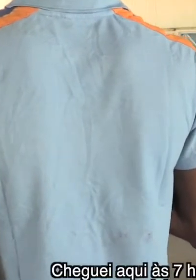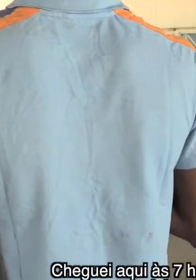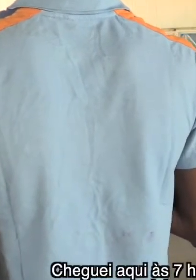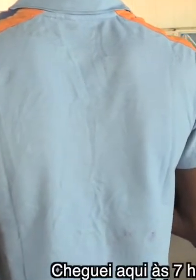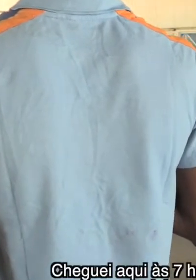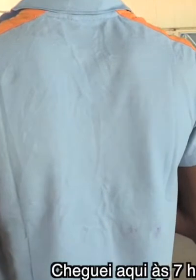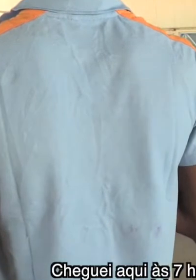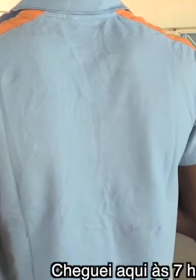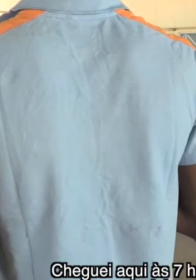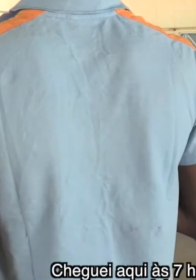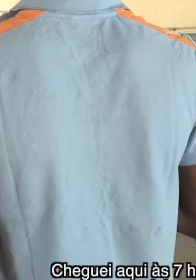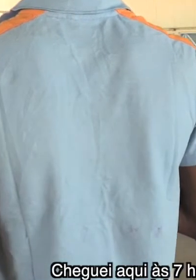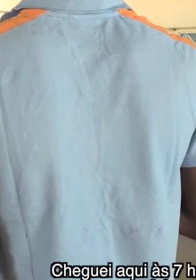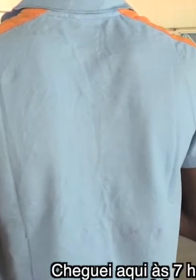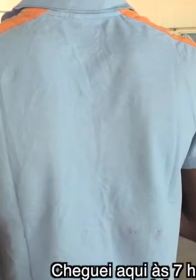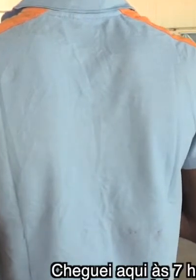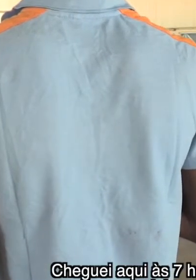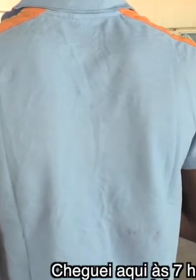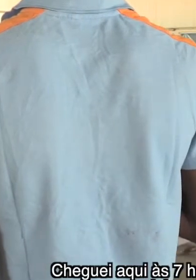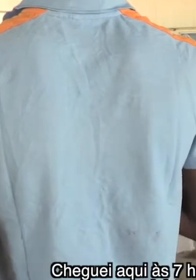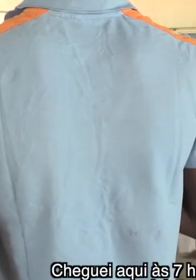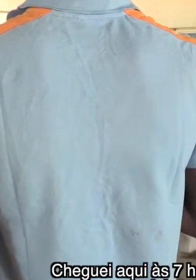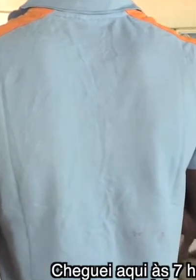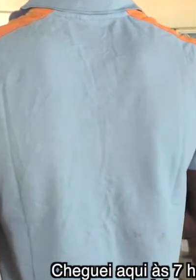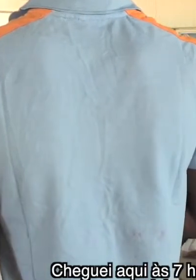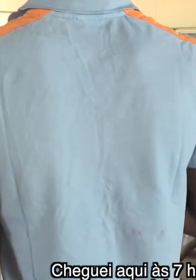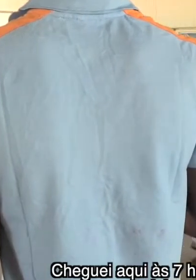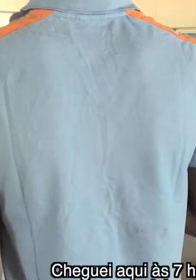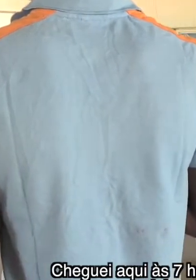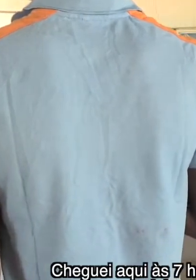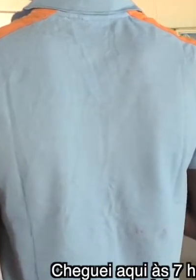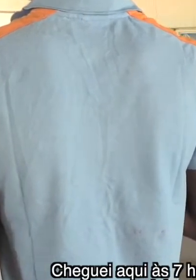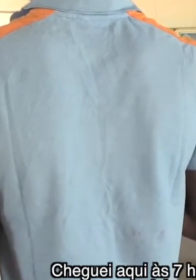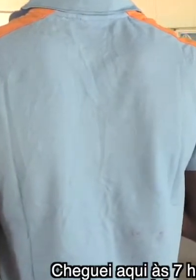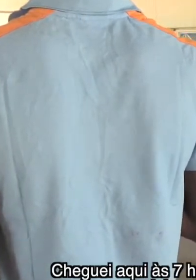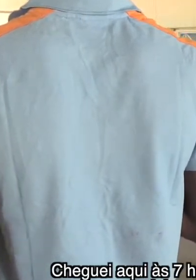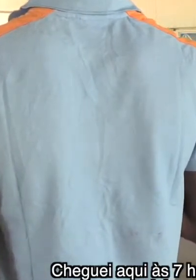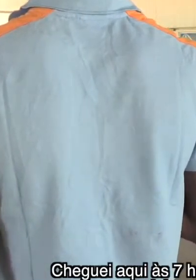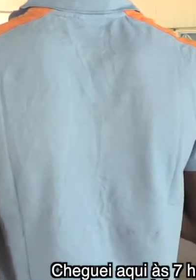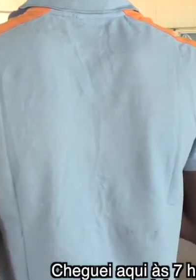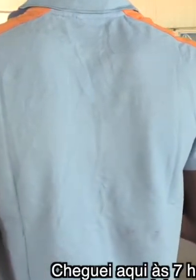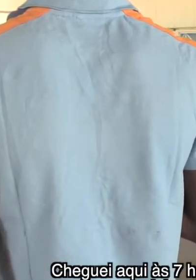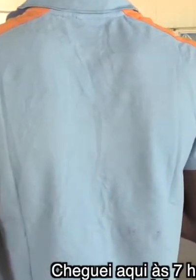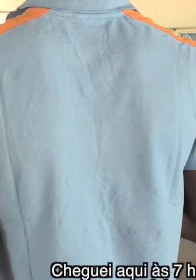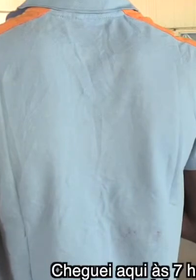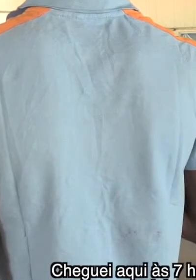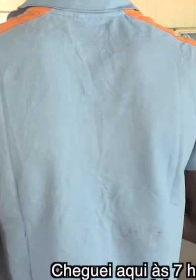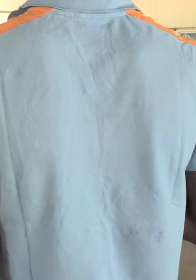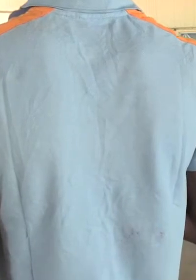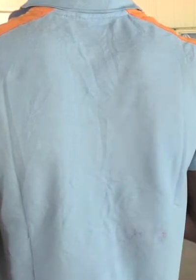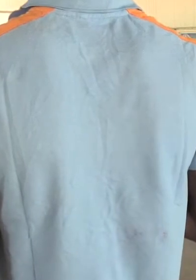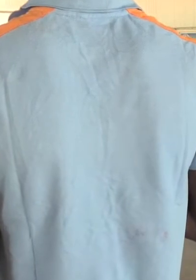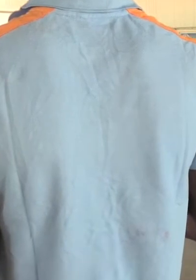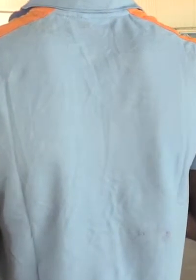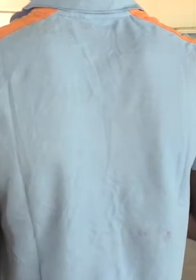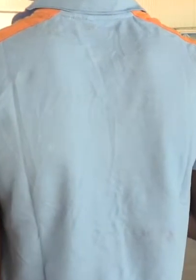mas até esse exato momento a minha mulher ainda não está completa para atender ela.